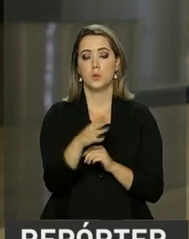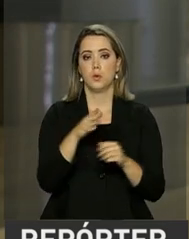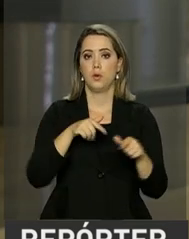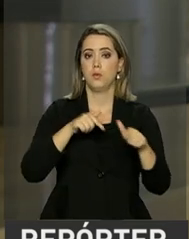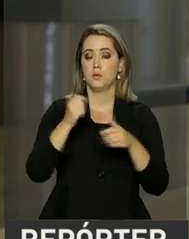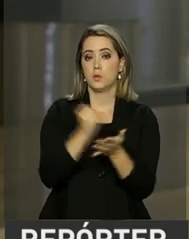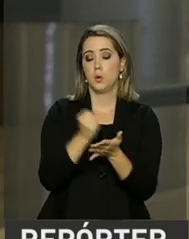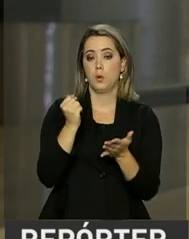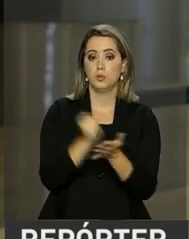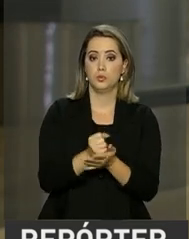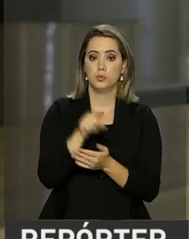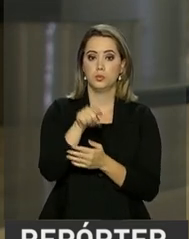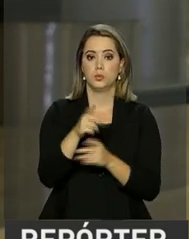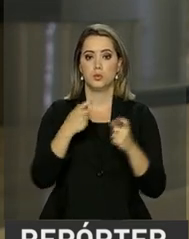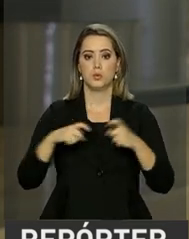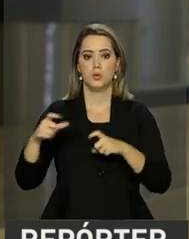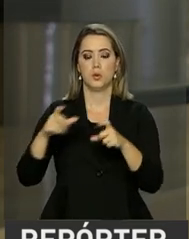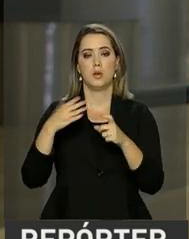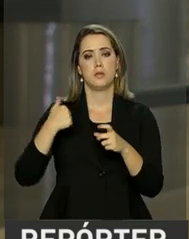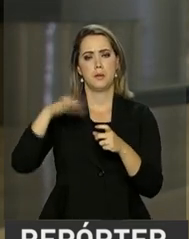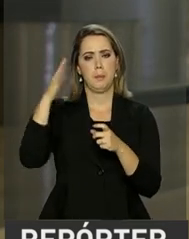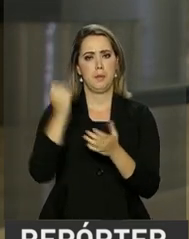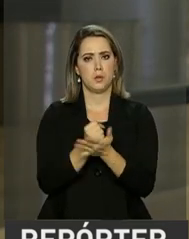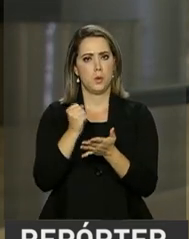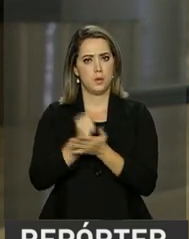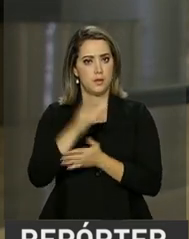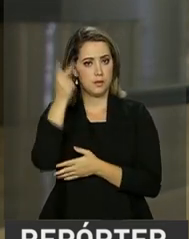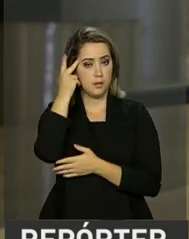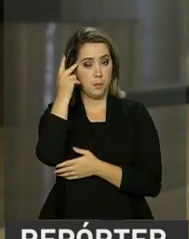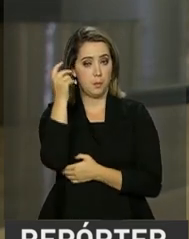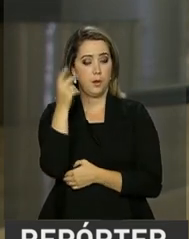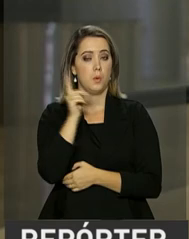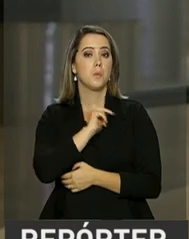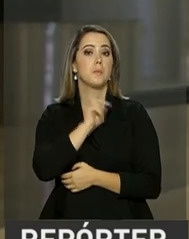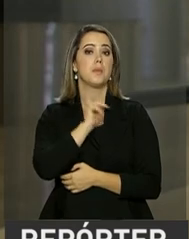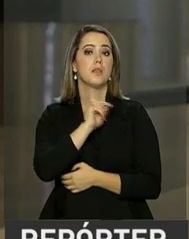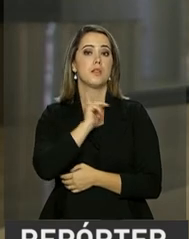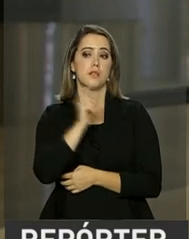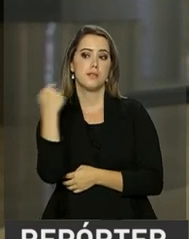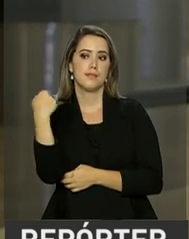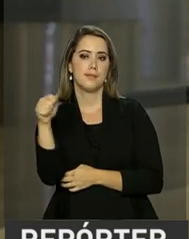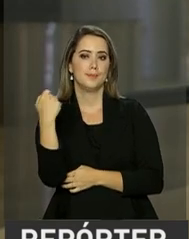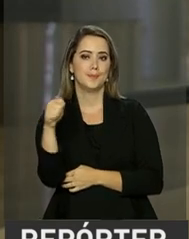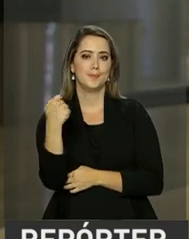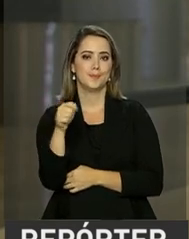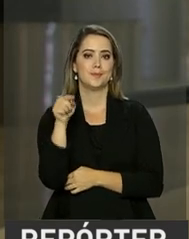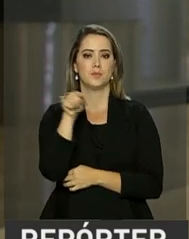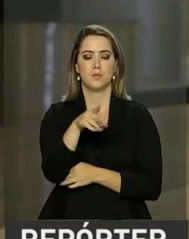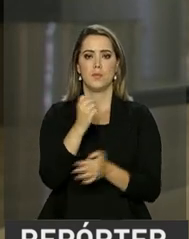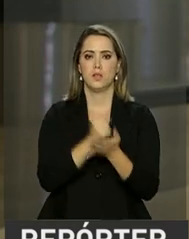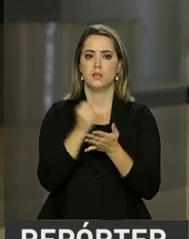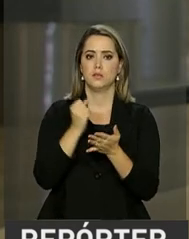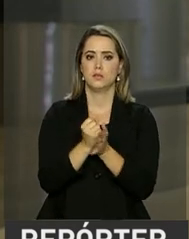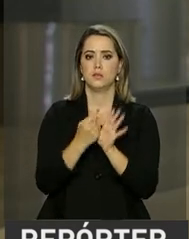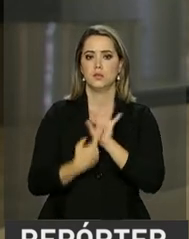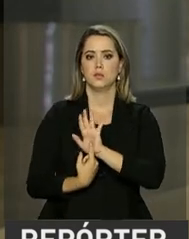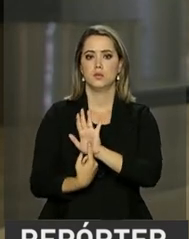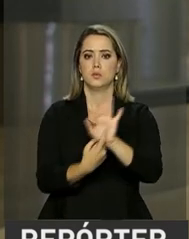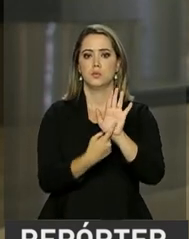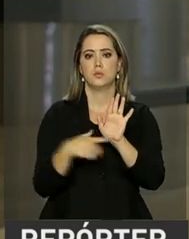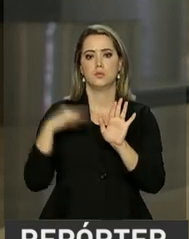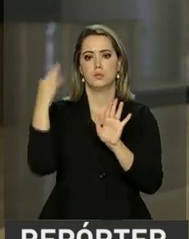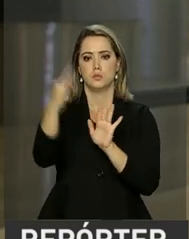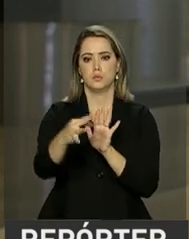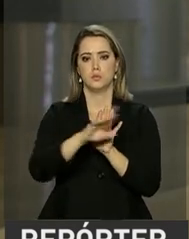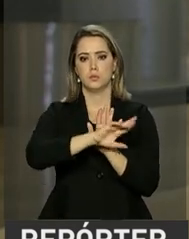estados que mais contrataram foram São Paulo, Minas Gerais e Rio Grande do Sul. E esses contratos apontam para o futuro.